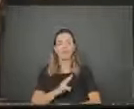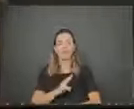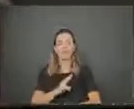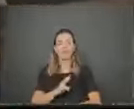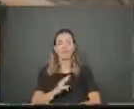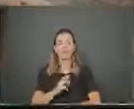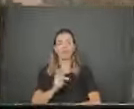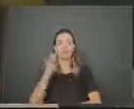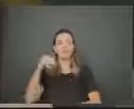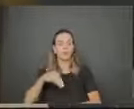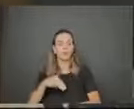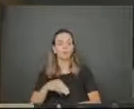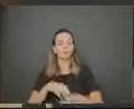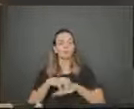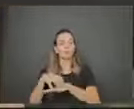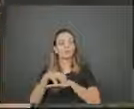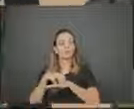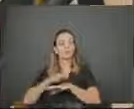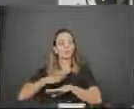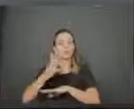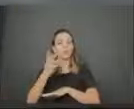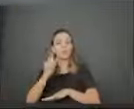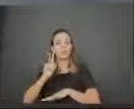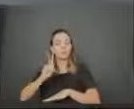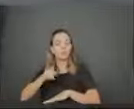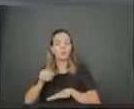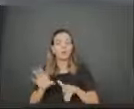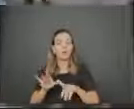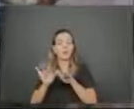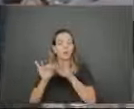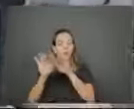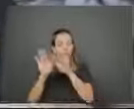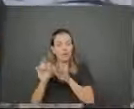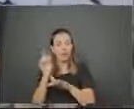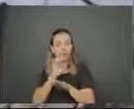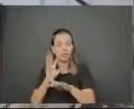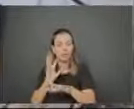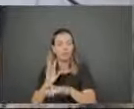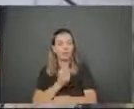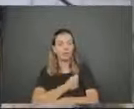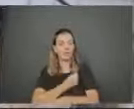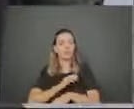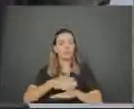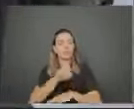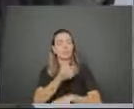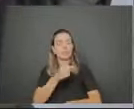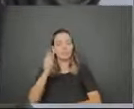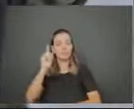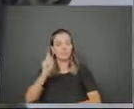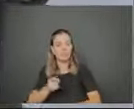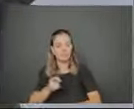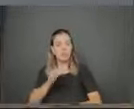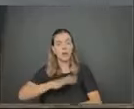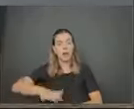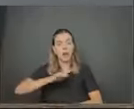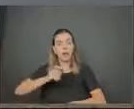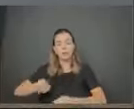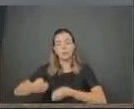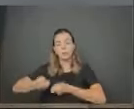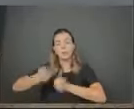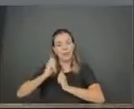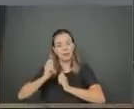de 4 mil aves silvestres resgatadas e 67 mil metros de rede de pesca irregular apreendidas. Todo